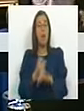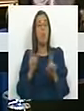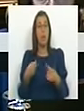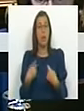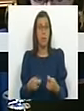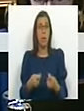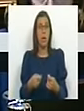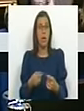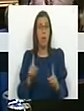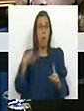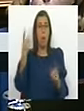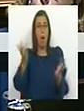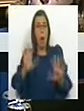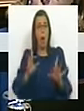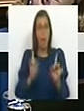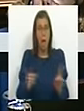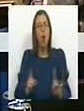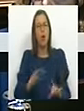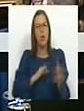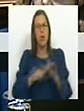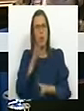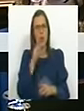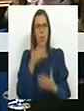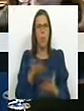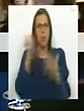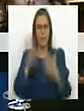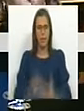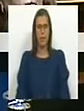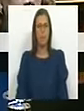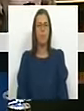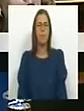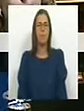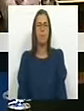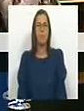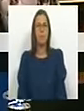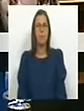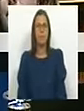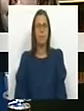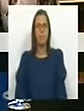porque andam a gastá-las onde não devem. É isto ou não, senhores deputados? Muito obrigada. Bem.